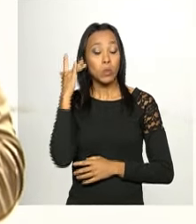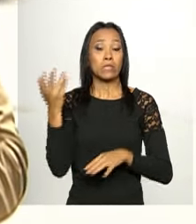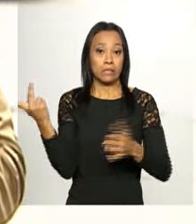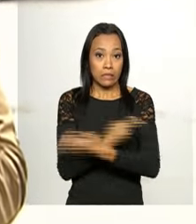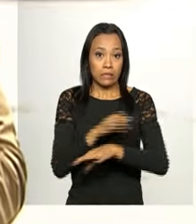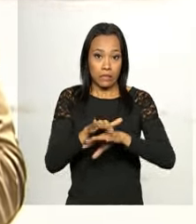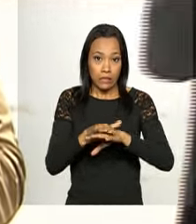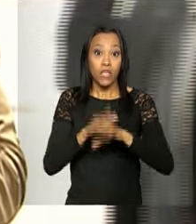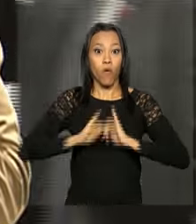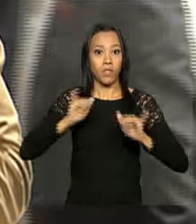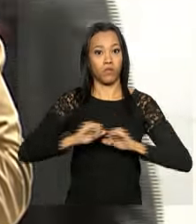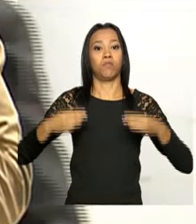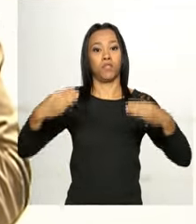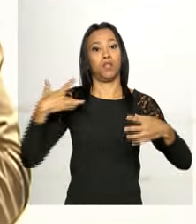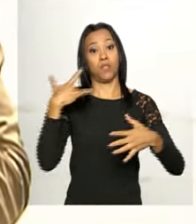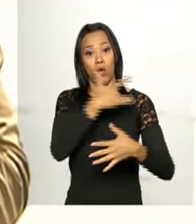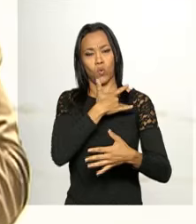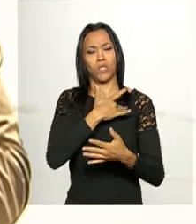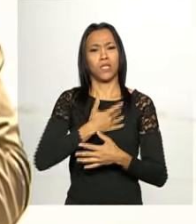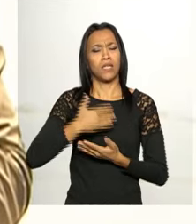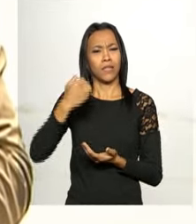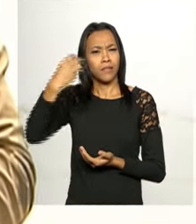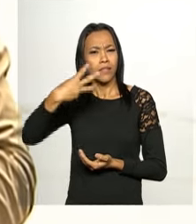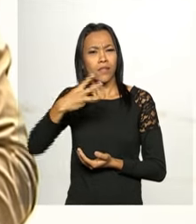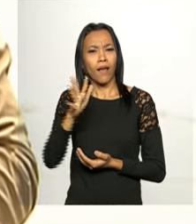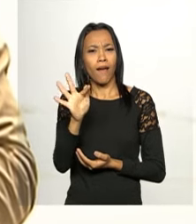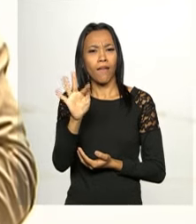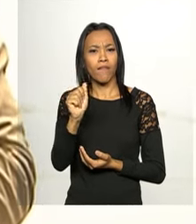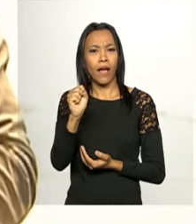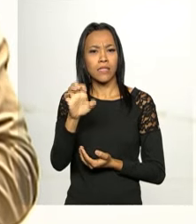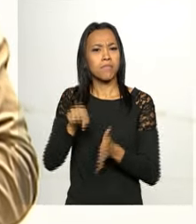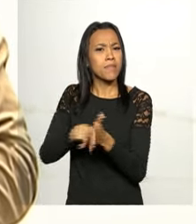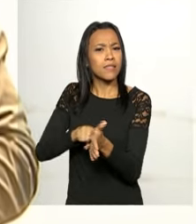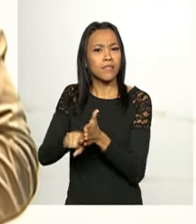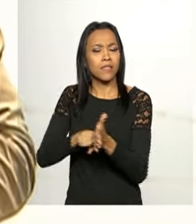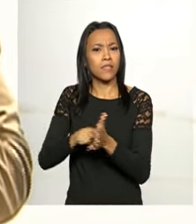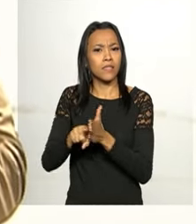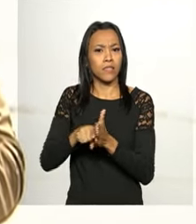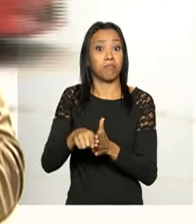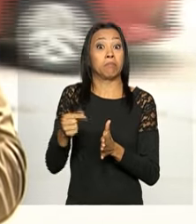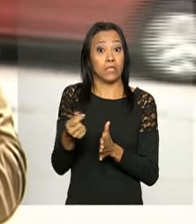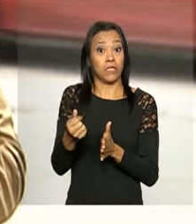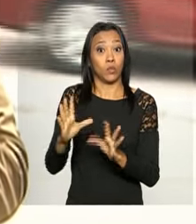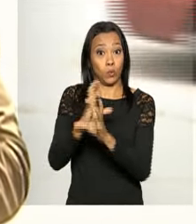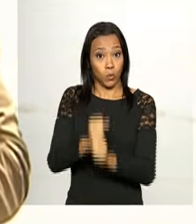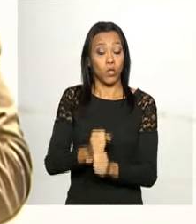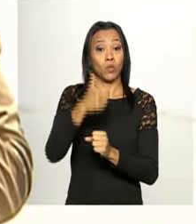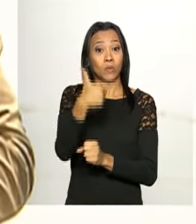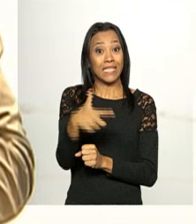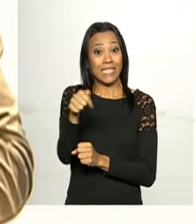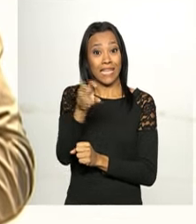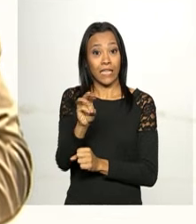Saúde. Para essa terceira fase de pesquisa da vacina contra dengue, vão ser necessários R0 milhões deais,